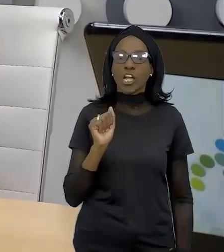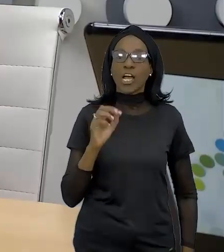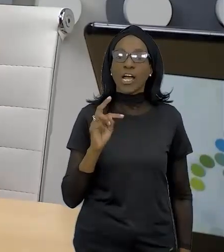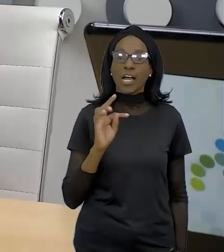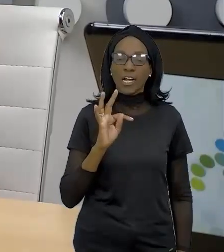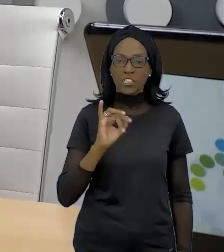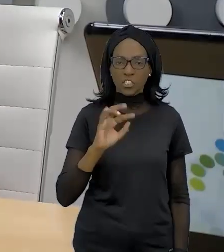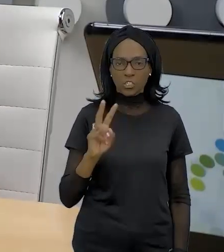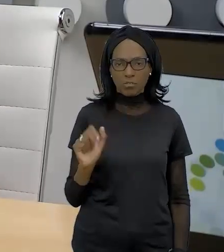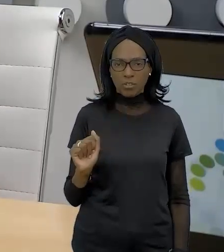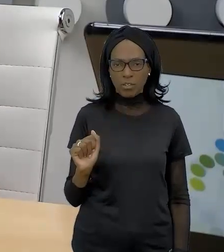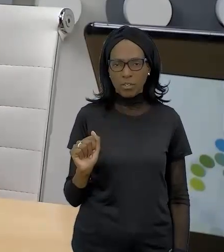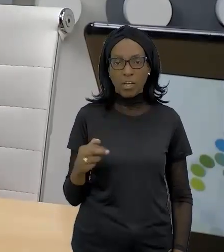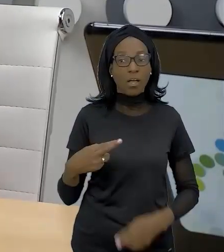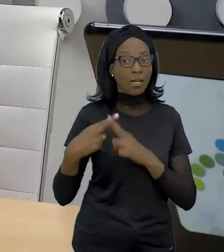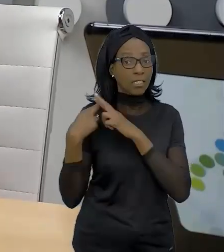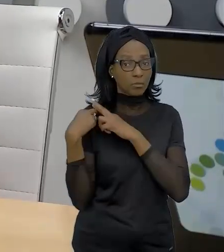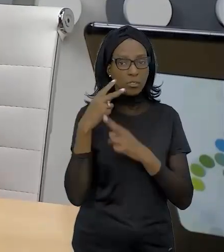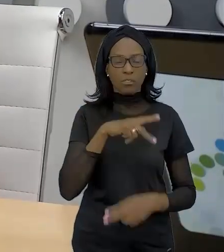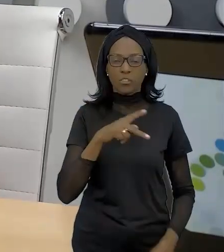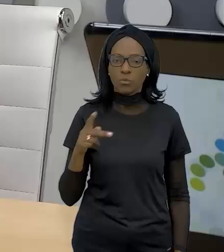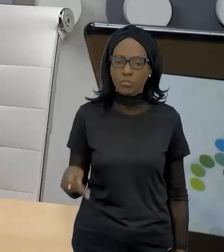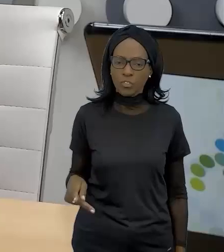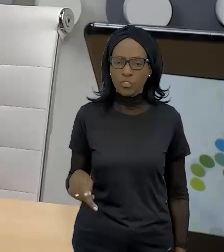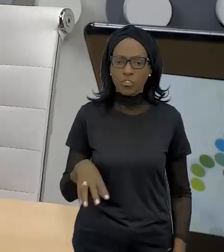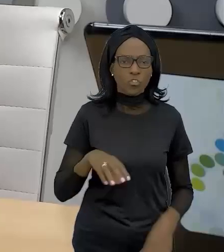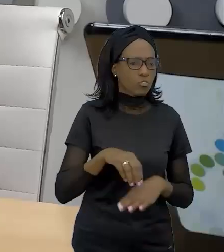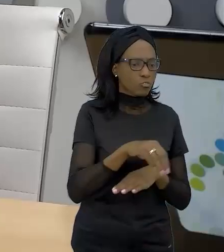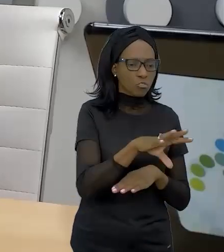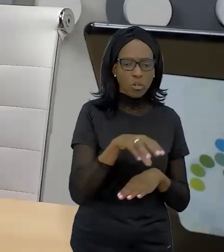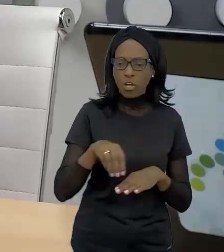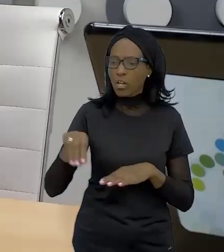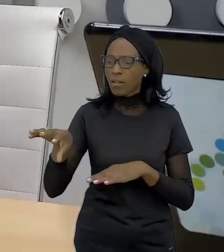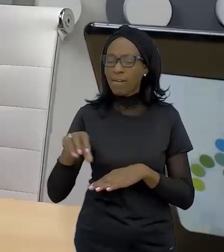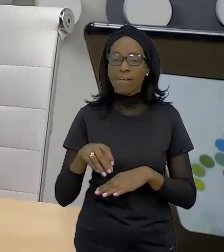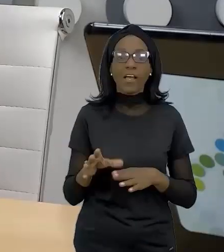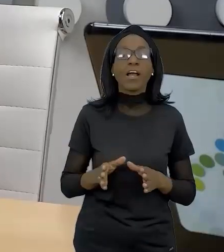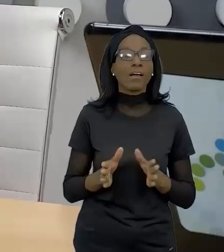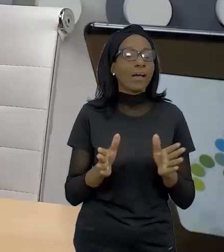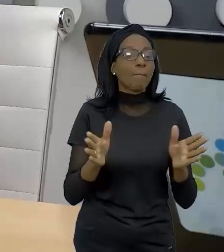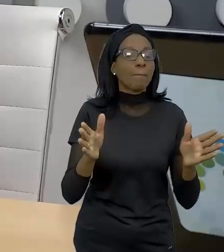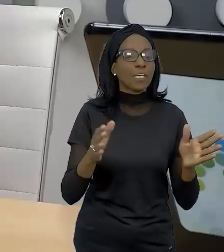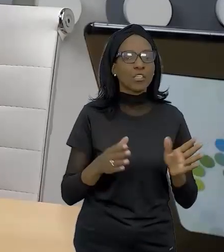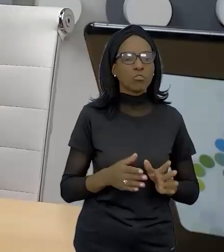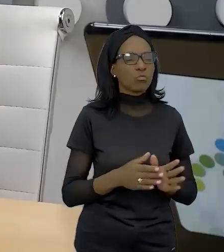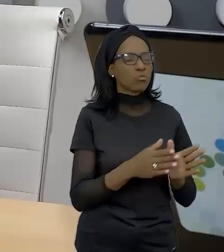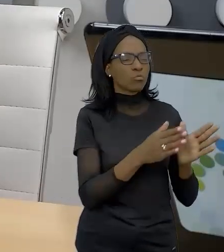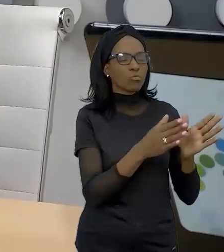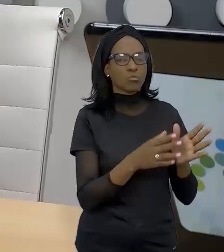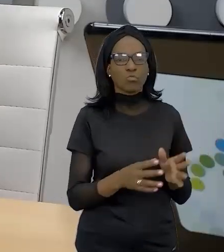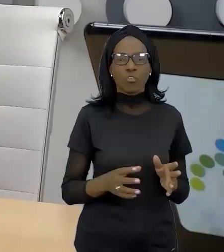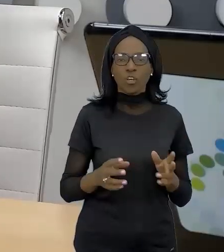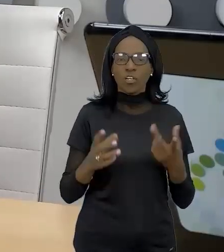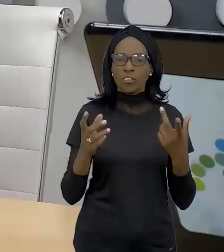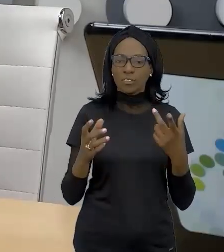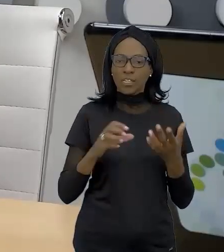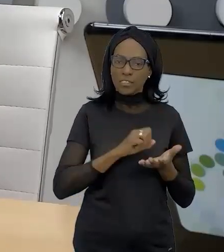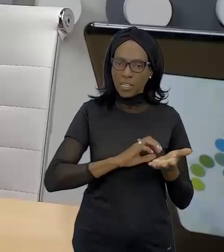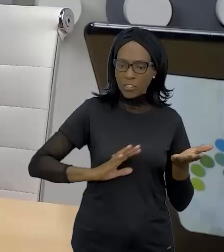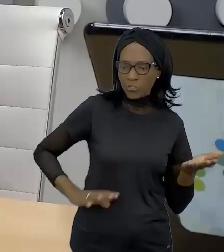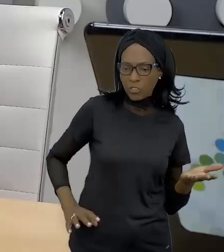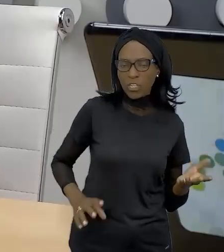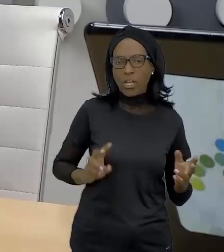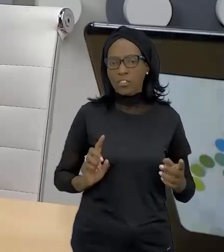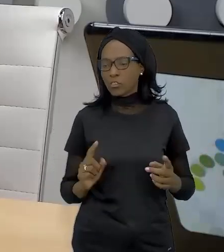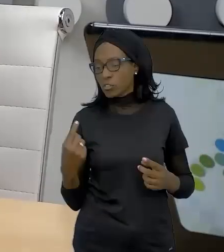dele, ele designa caminhos, né, das atividades individuais e em grupo. Então, ele vai decidir. E